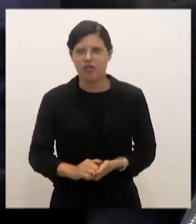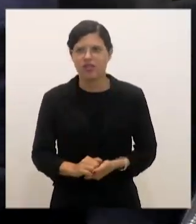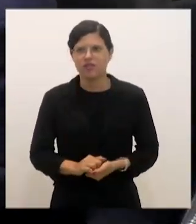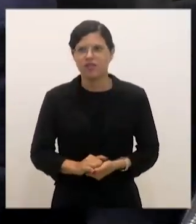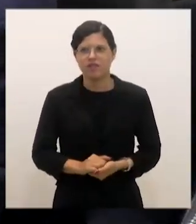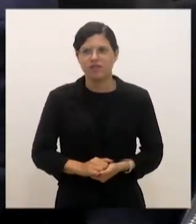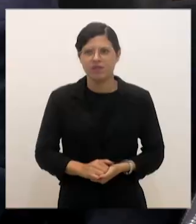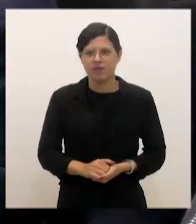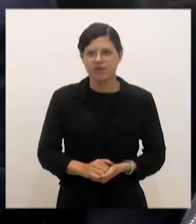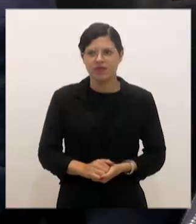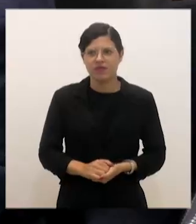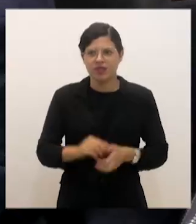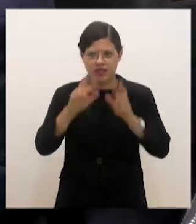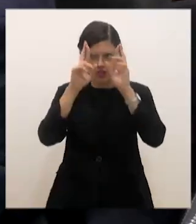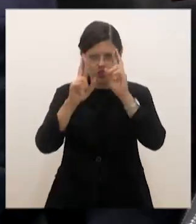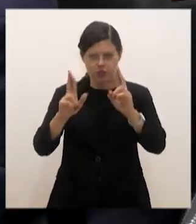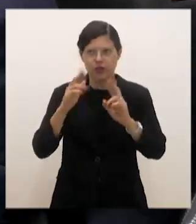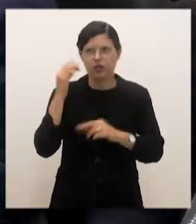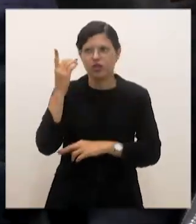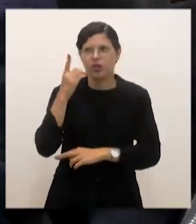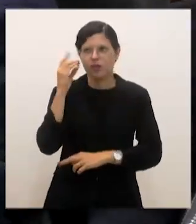no horário Respeite o devido. deputado Chico, por favor.